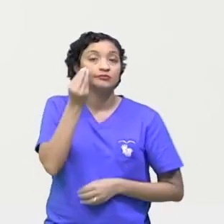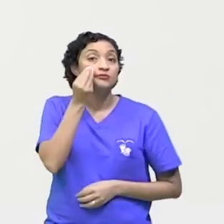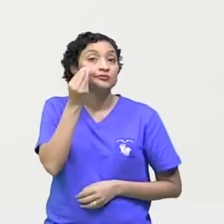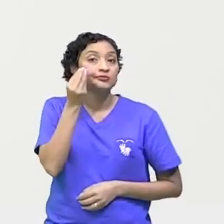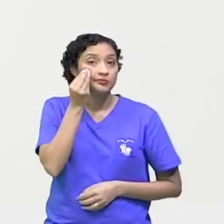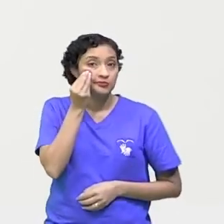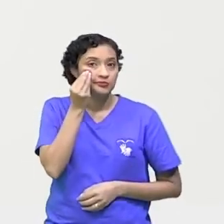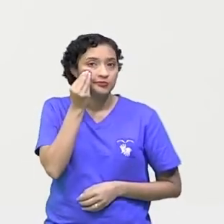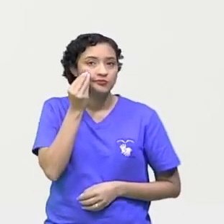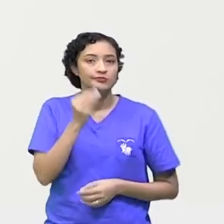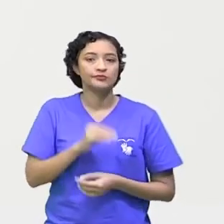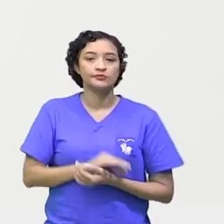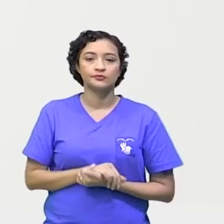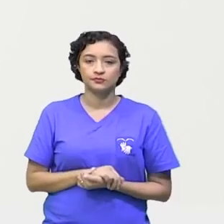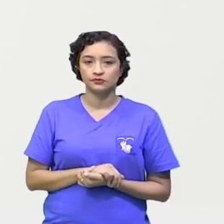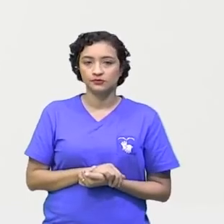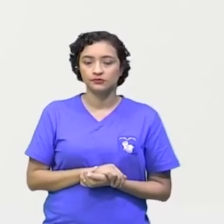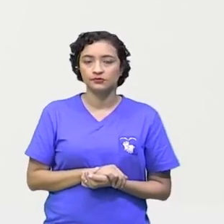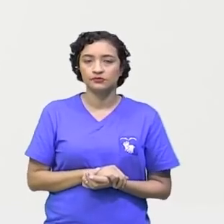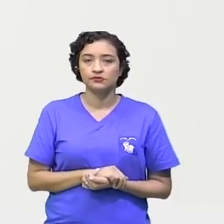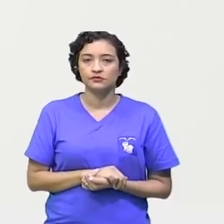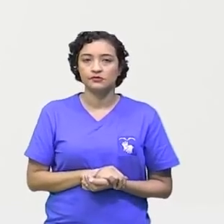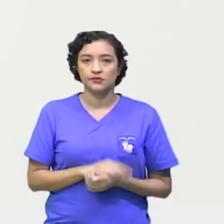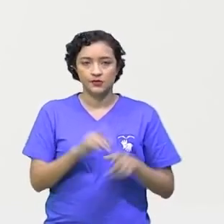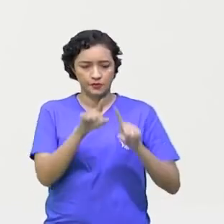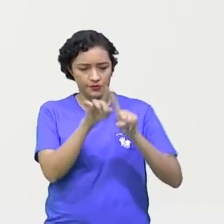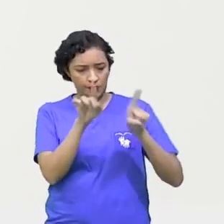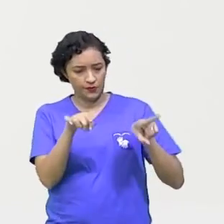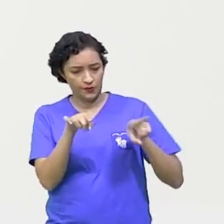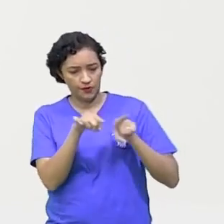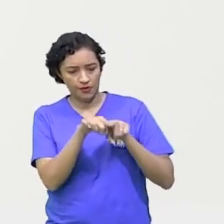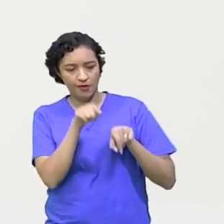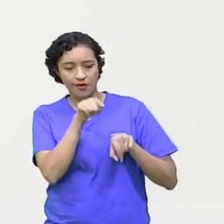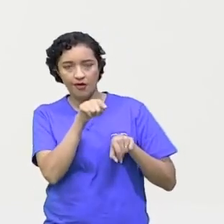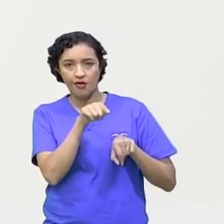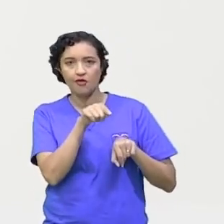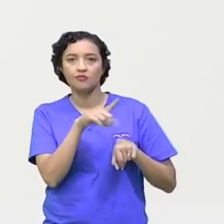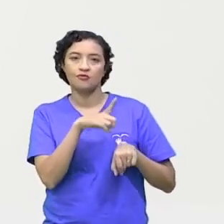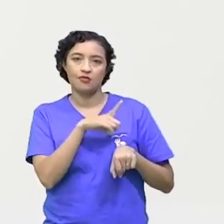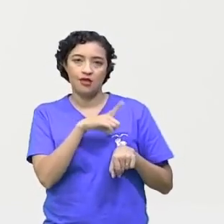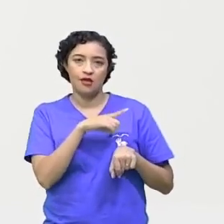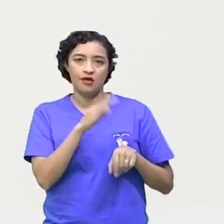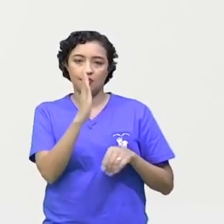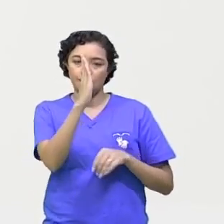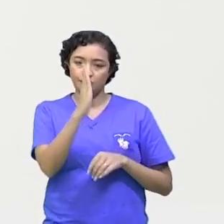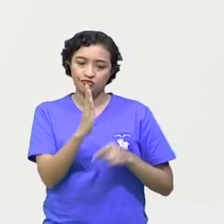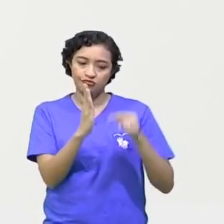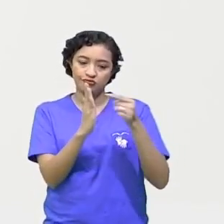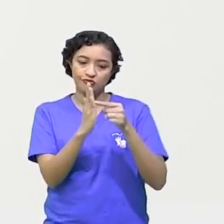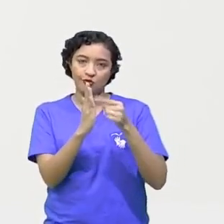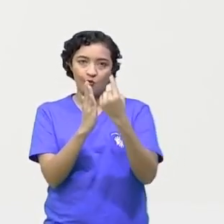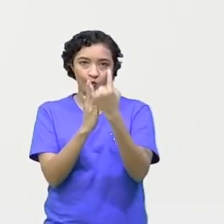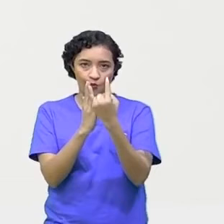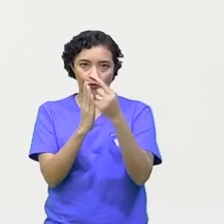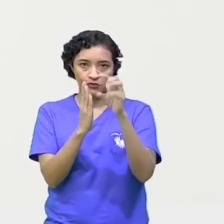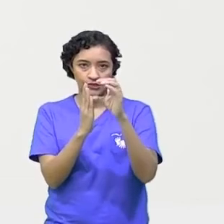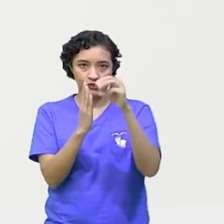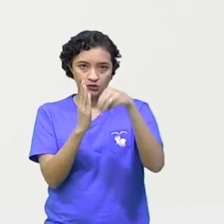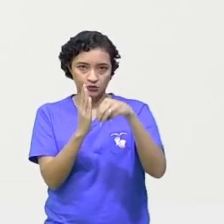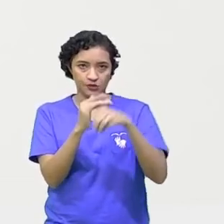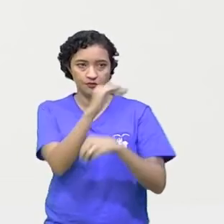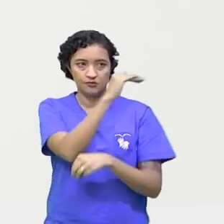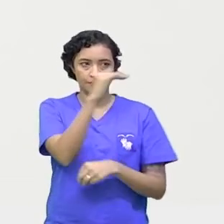cada lado. Então, como são todos quadrados, aqui vai valer 1, 1,